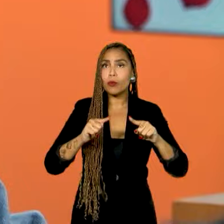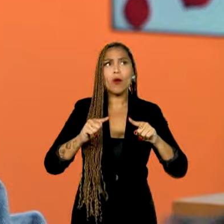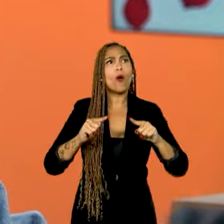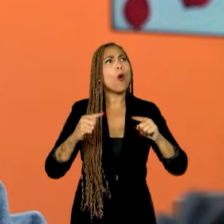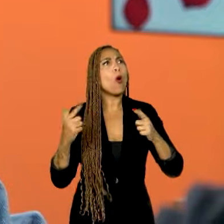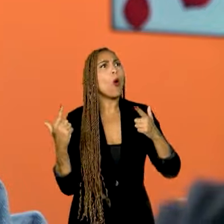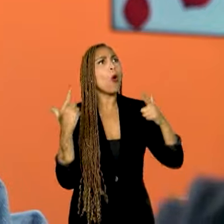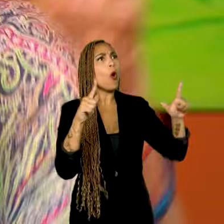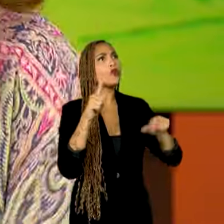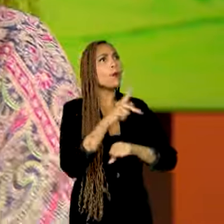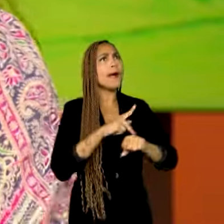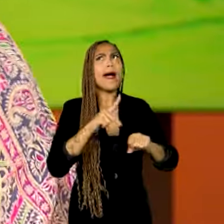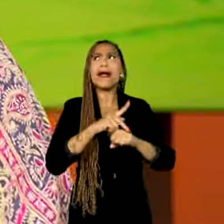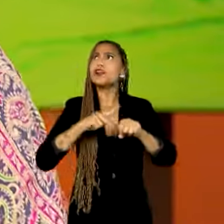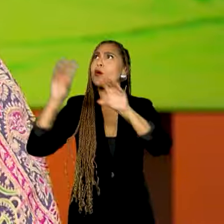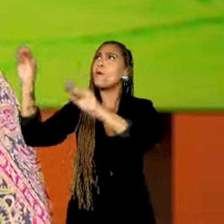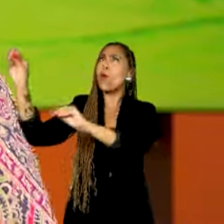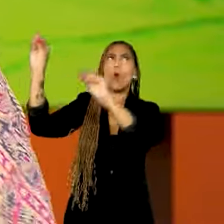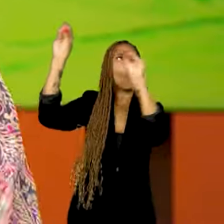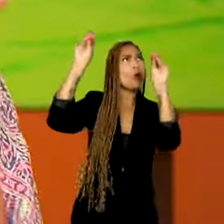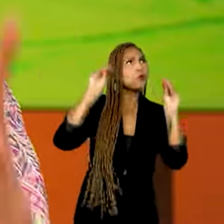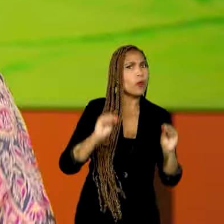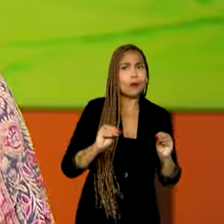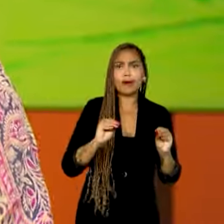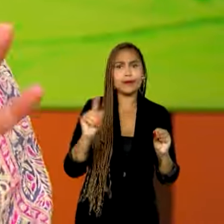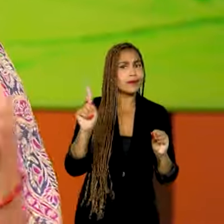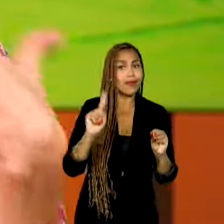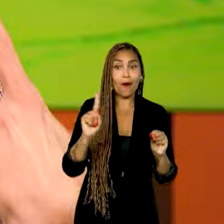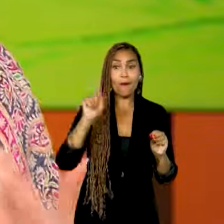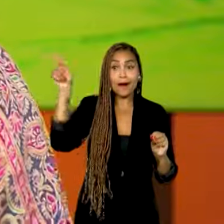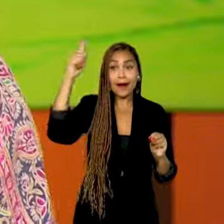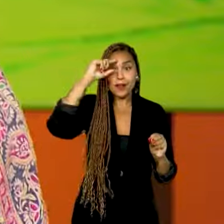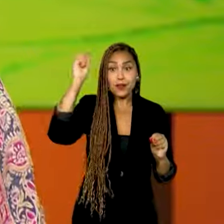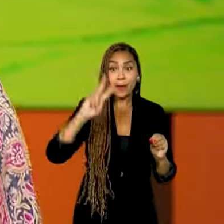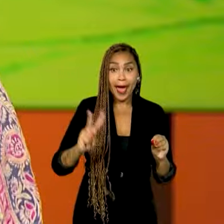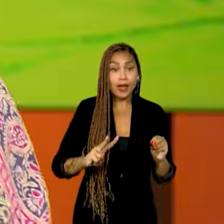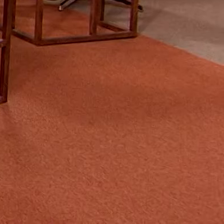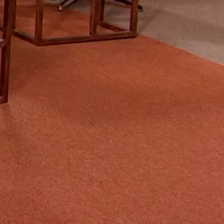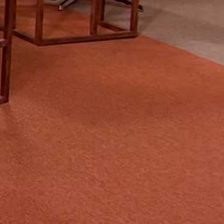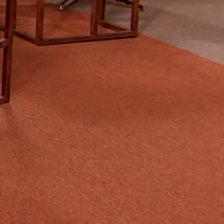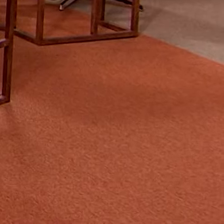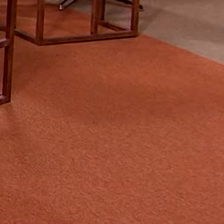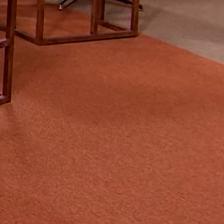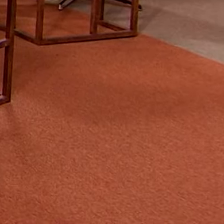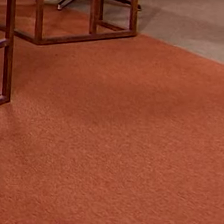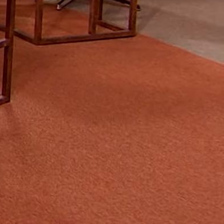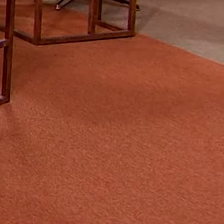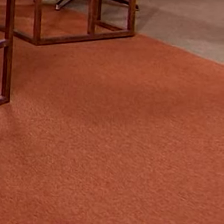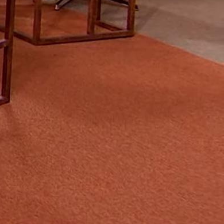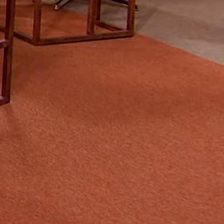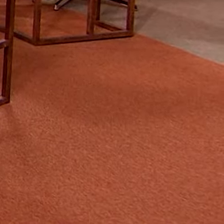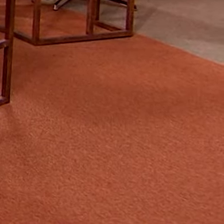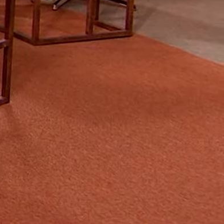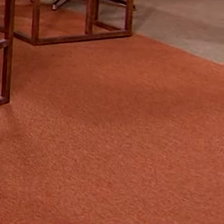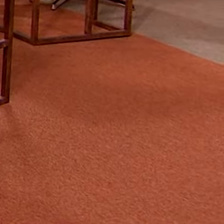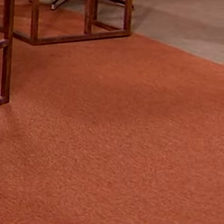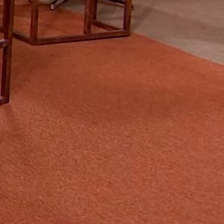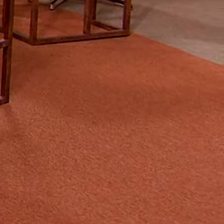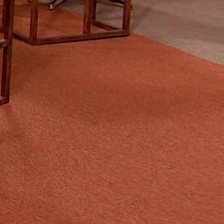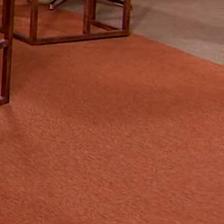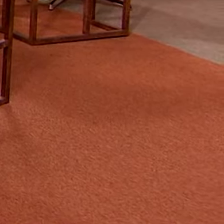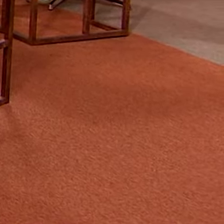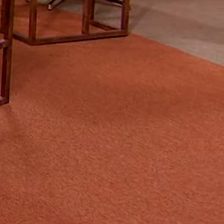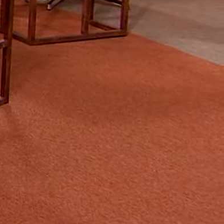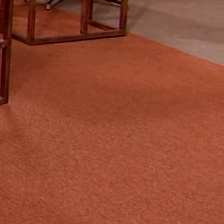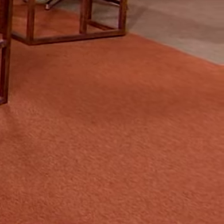outro país. Cenário. Levou o elenco todo pra lá. Então, né? Na cabeça dos argentinos era mais fácil... E do Silvio fazia aqui. Então, eu compro a novela,